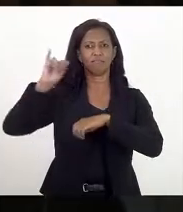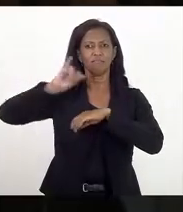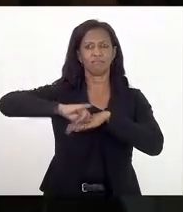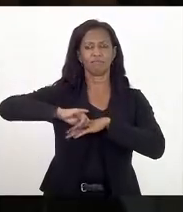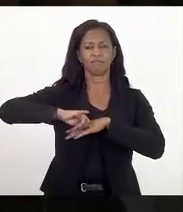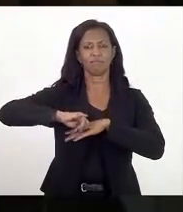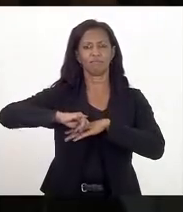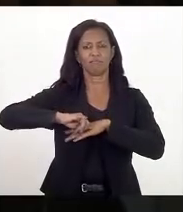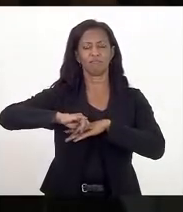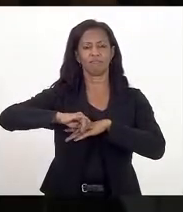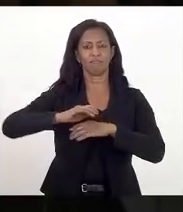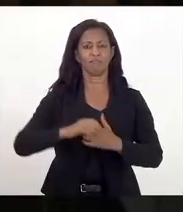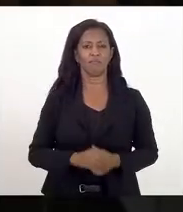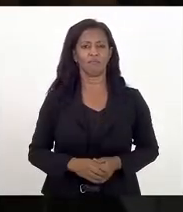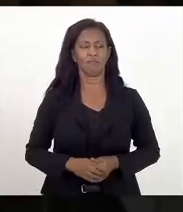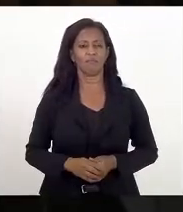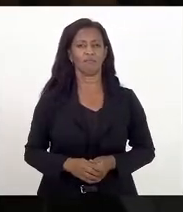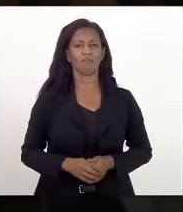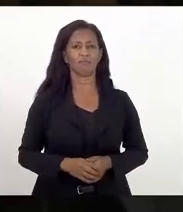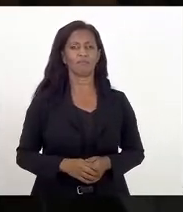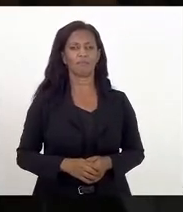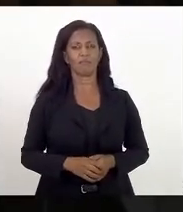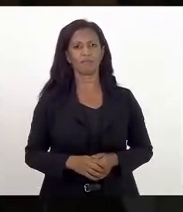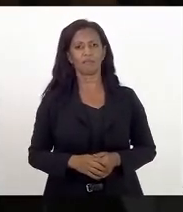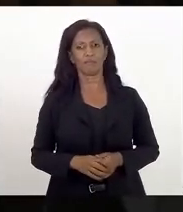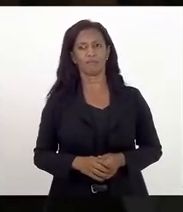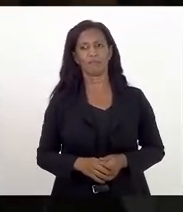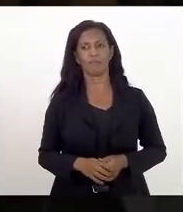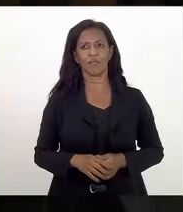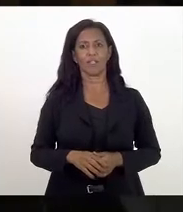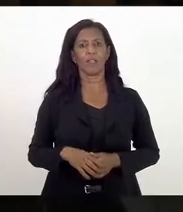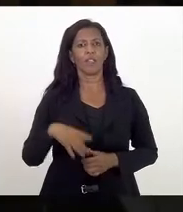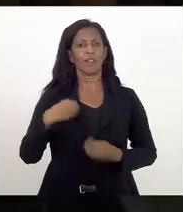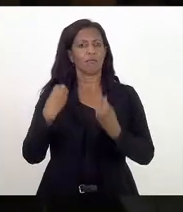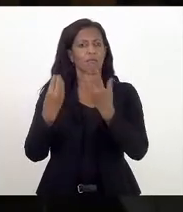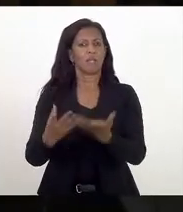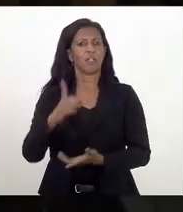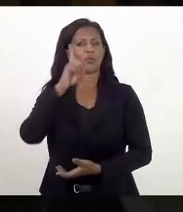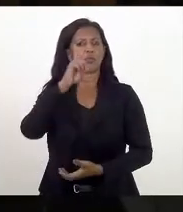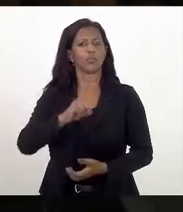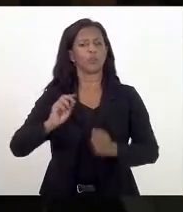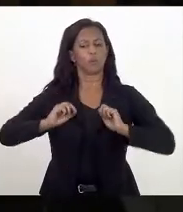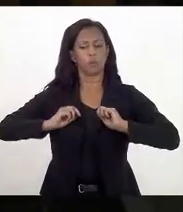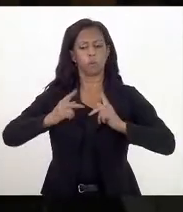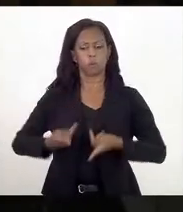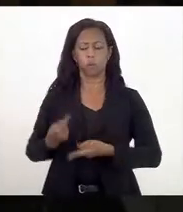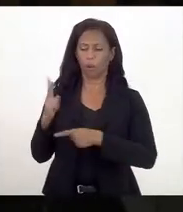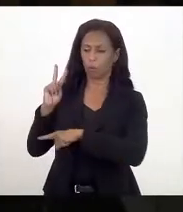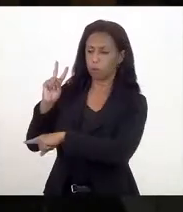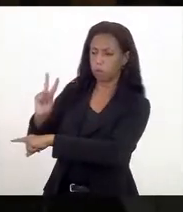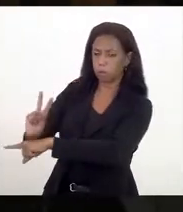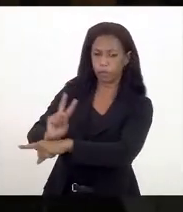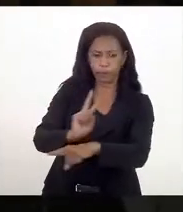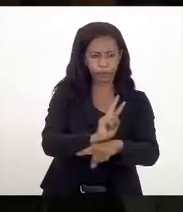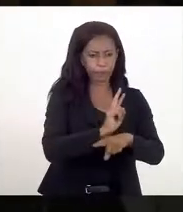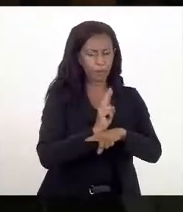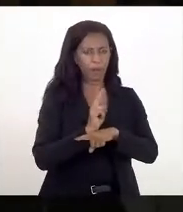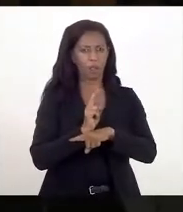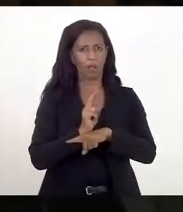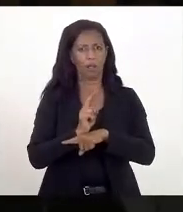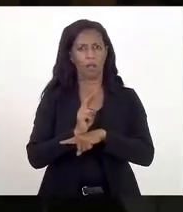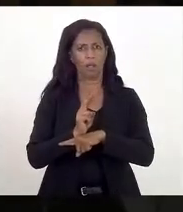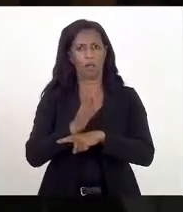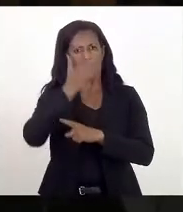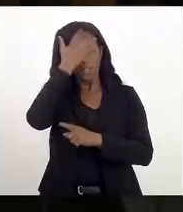Orientando juridicamente os cidadãos e cidadãs, promovendo os direitos humanos, prestando serviço de defesa aos